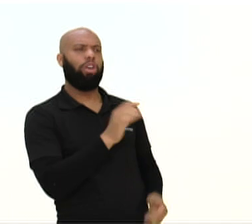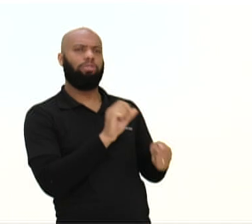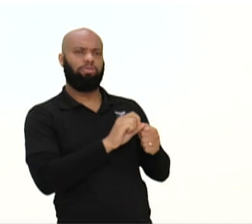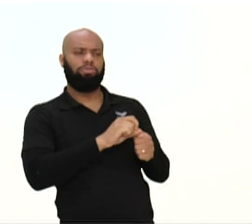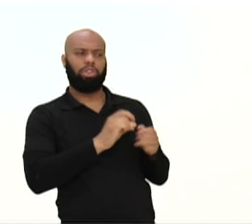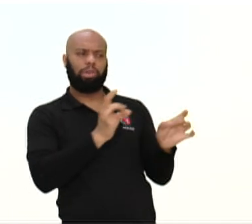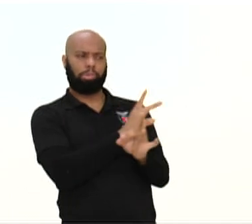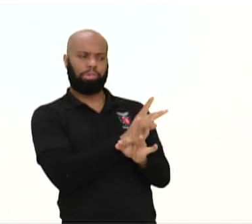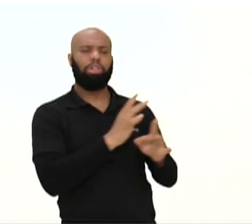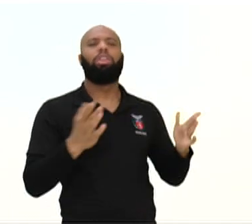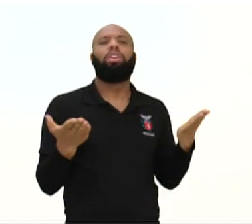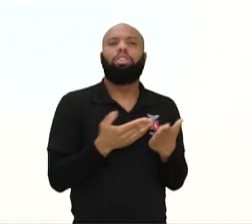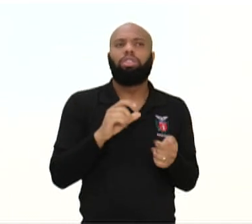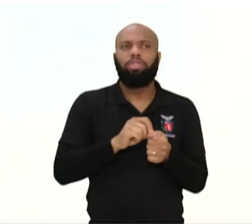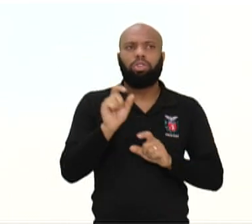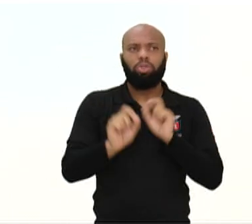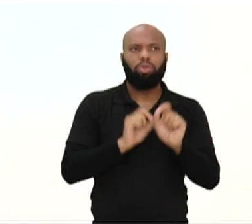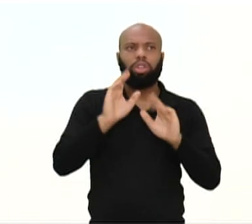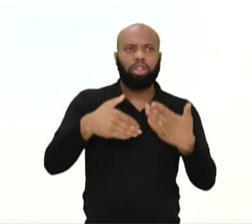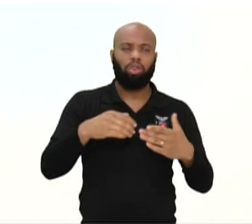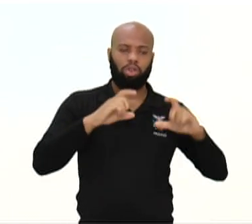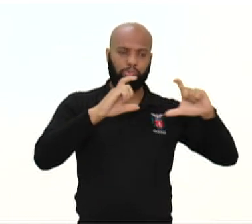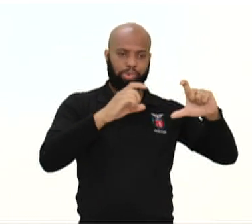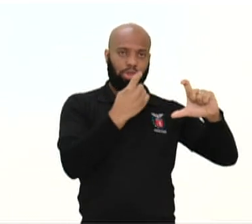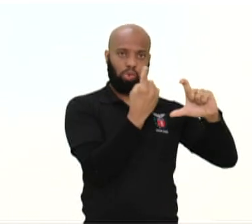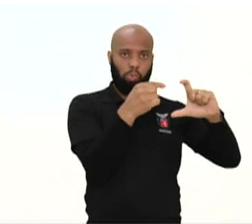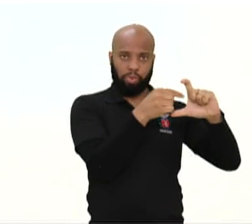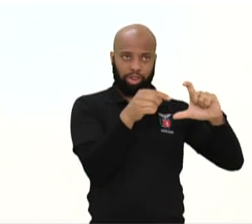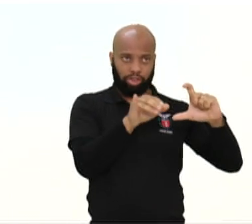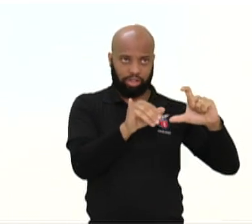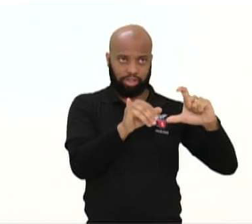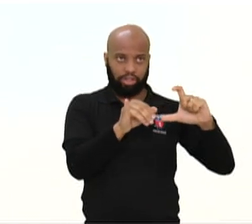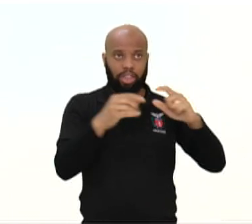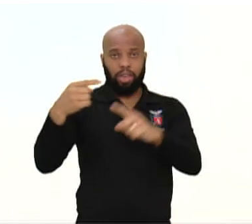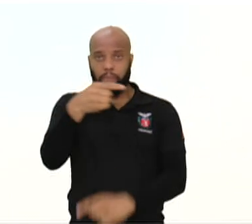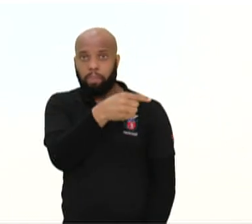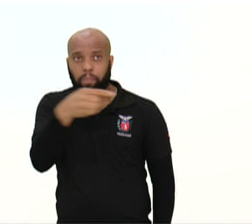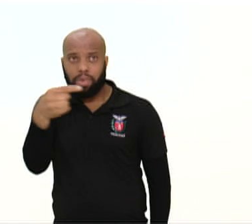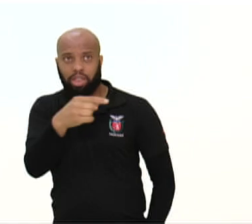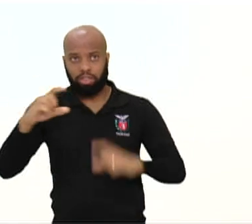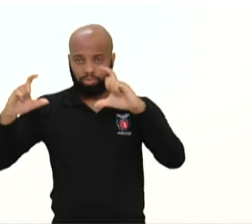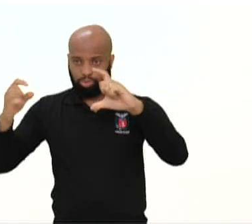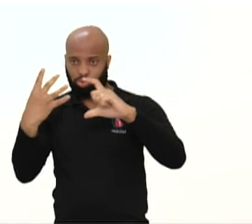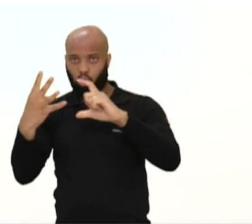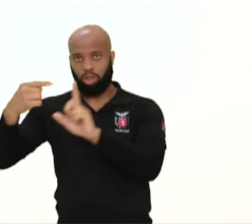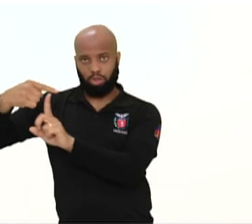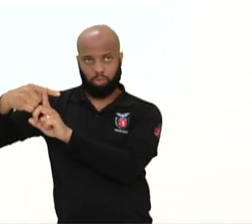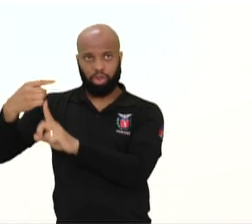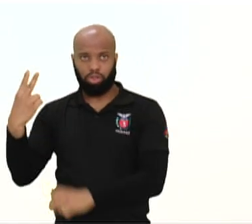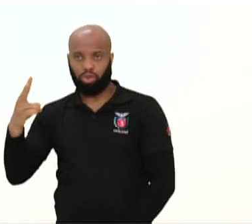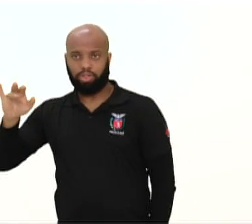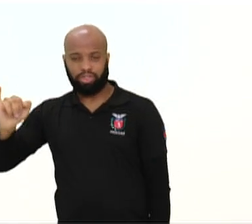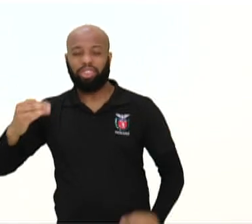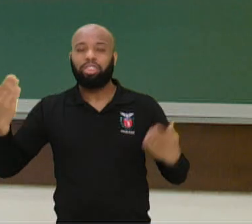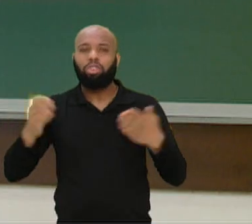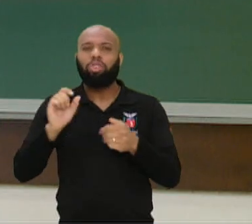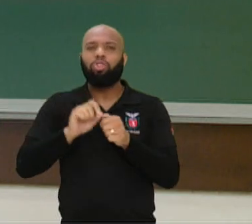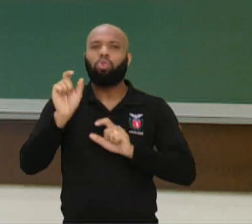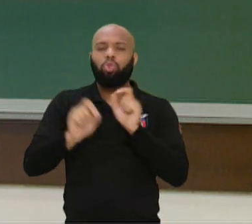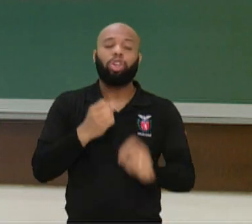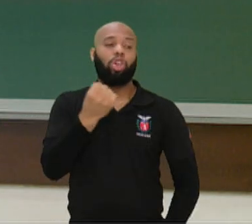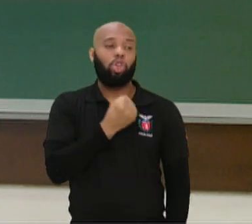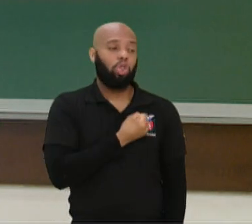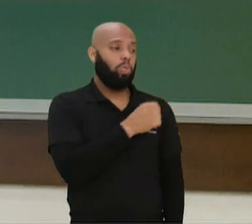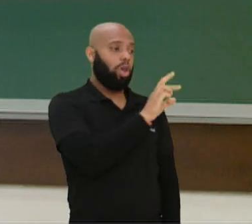menos 4 mais 2i, que é o meu segundo número complexo. E aí, eu vou subtrair parte real da